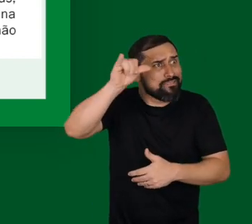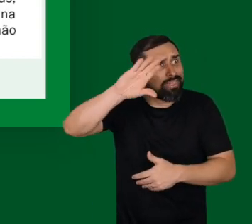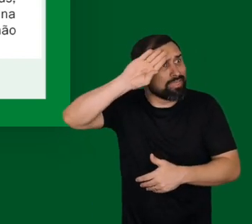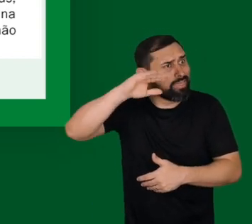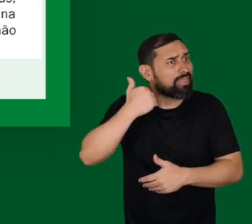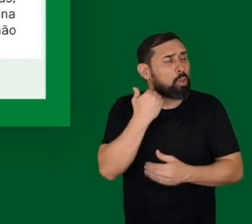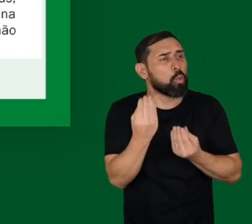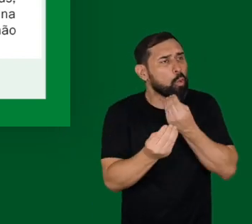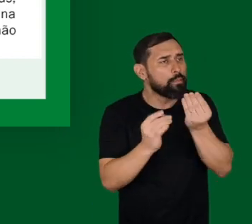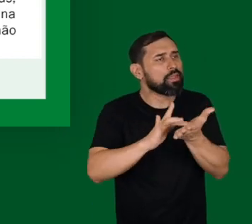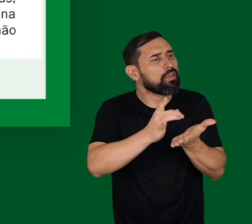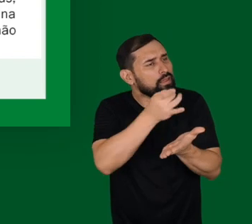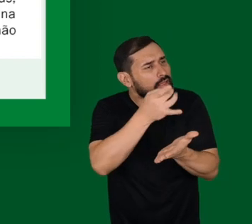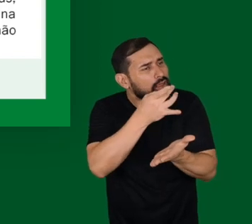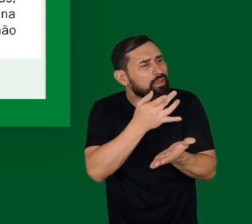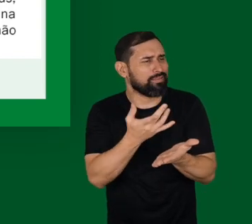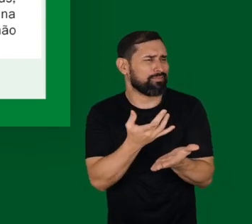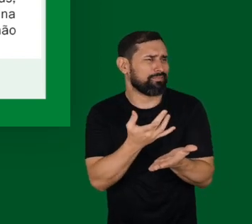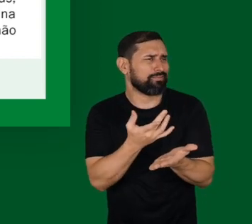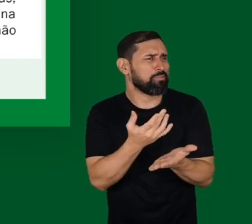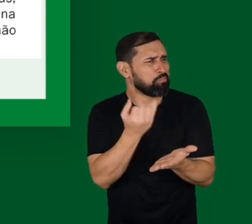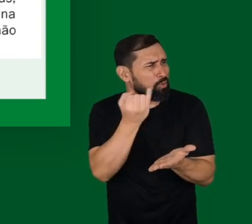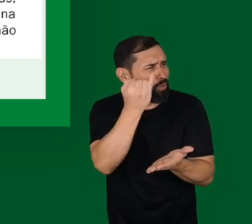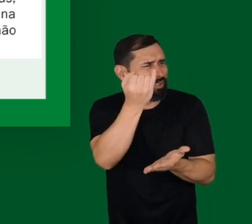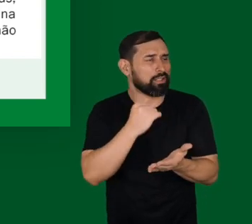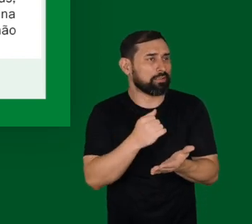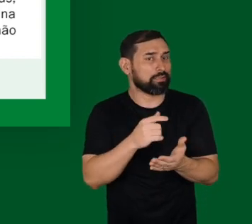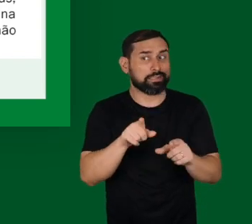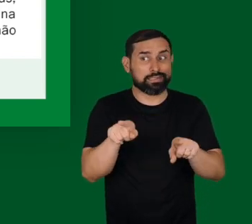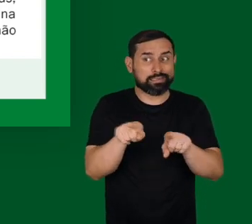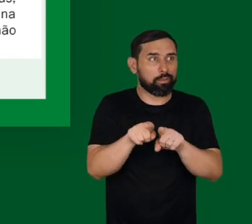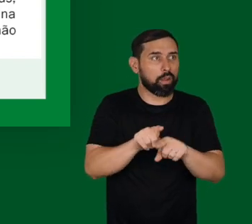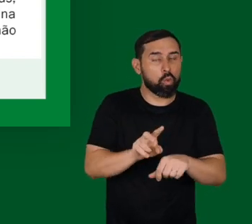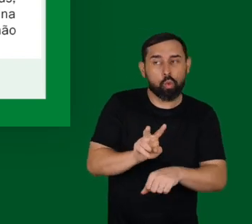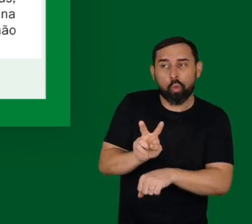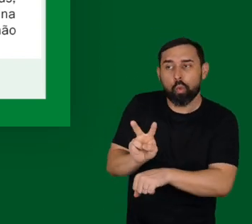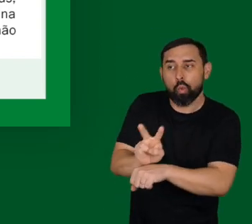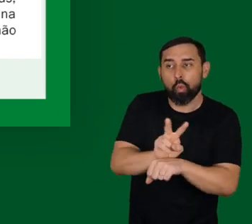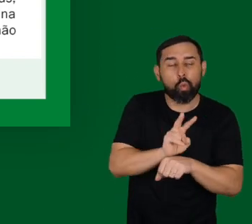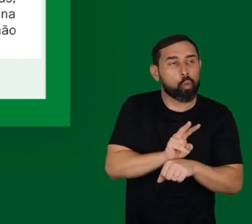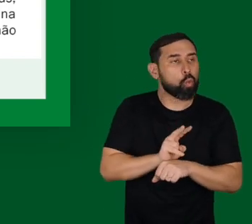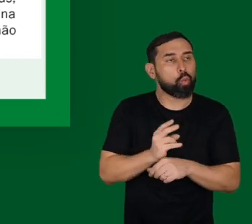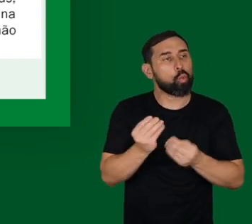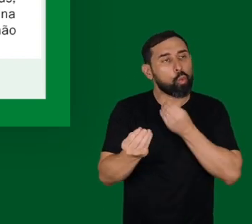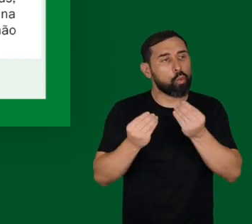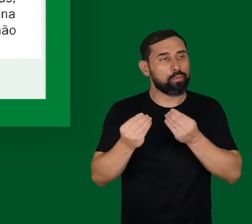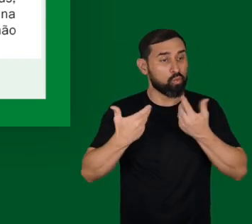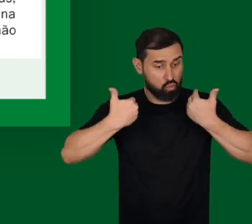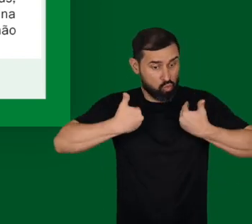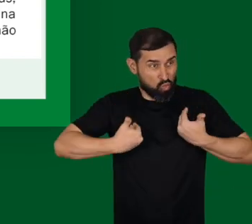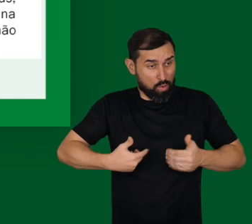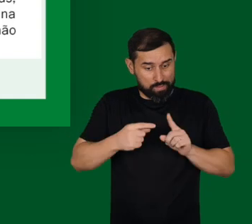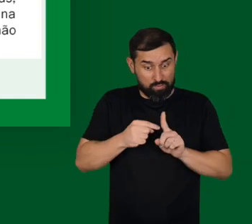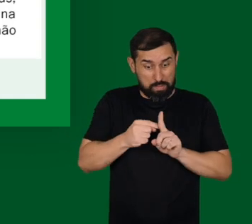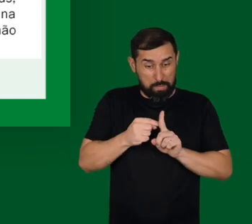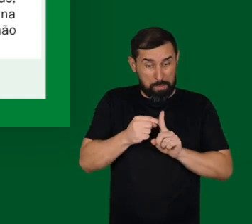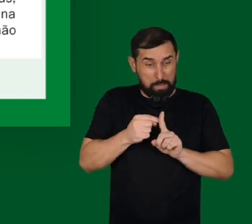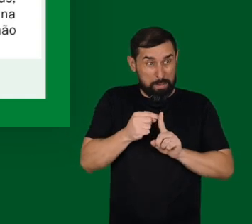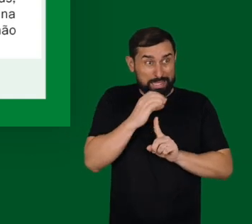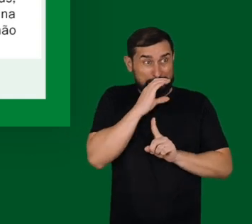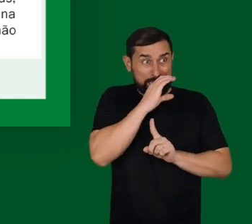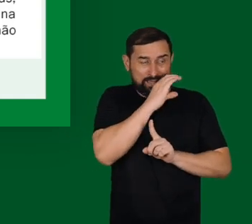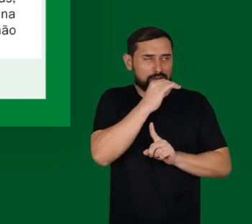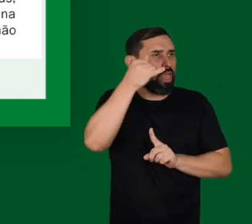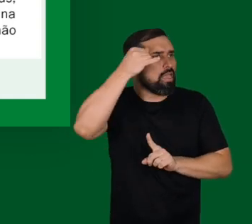febre, para que ela evite de fazer hipertermia. Então, é dar o antitérmico, fazer os cuidados não medicamentosos,